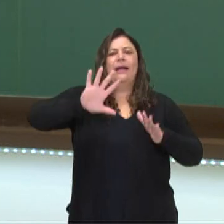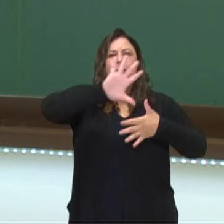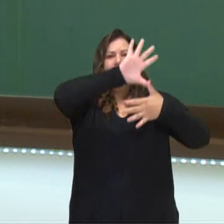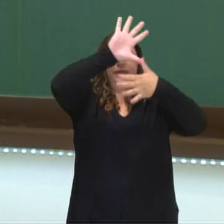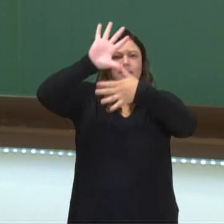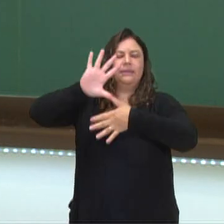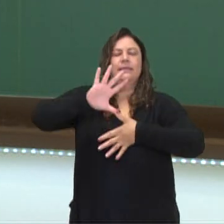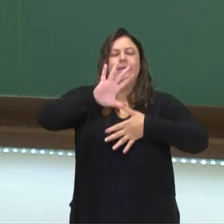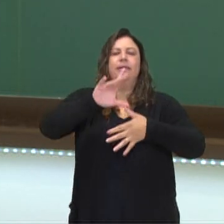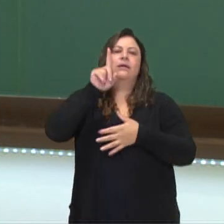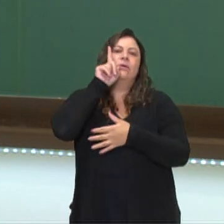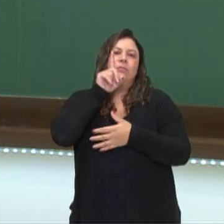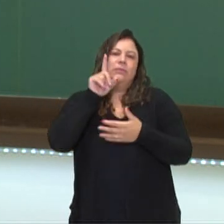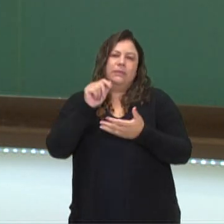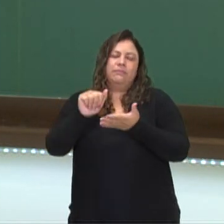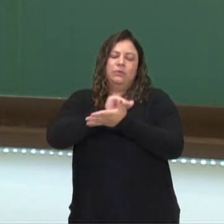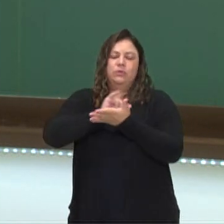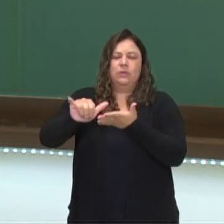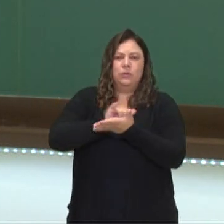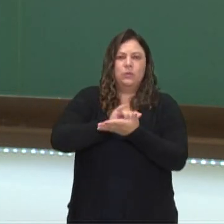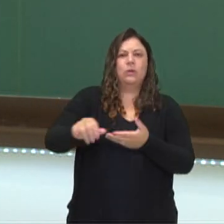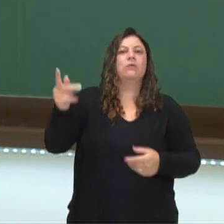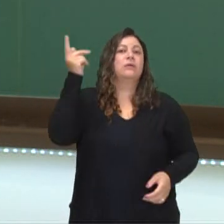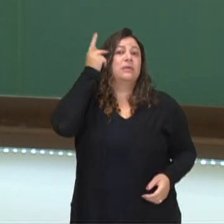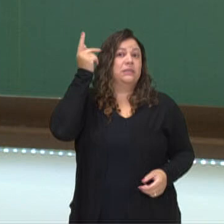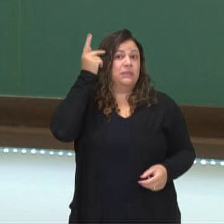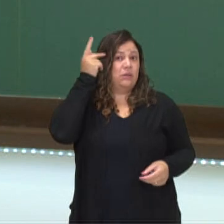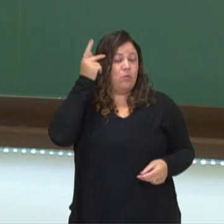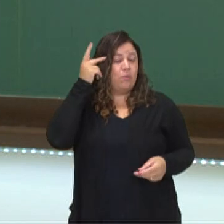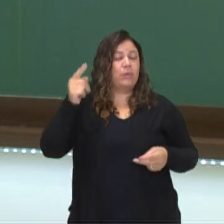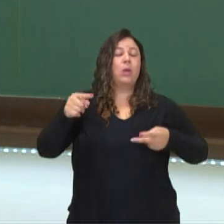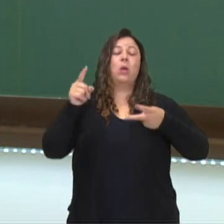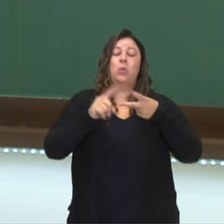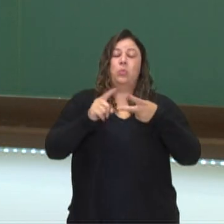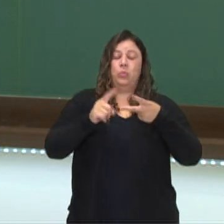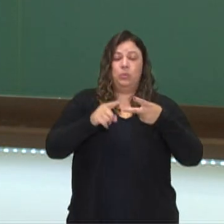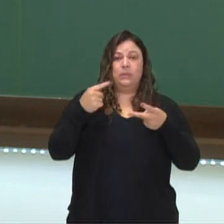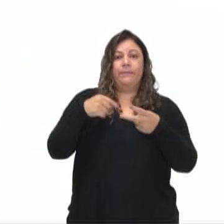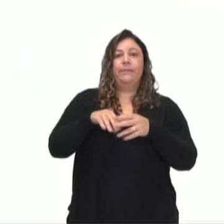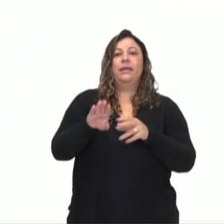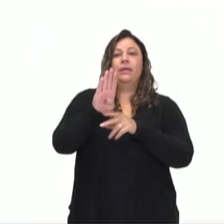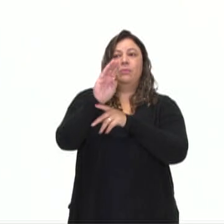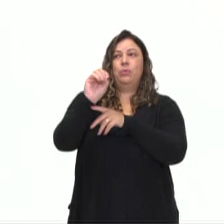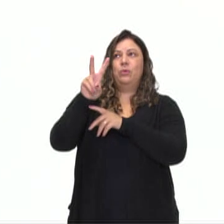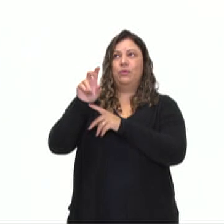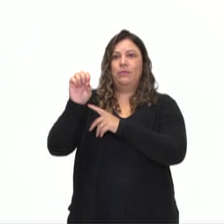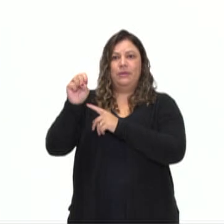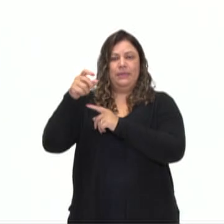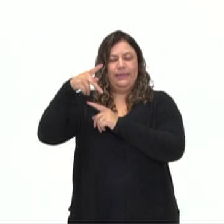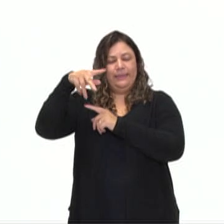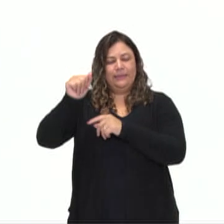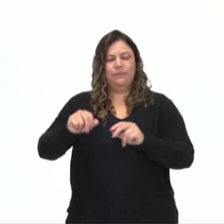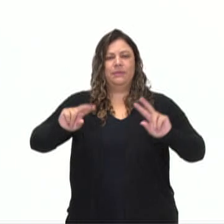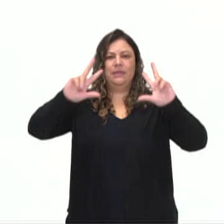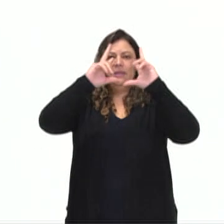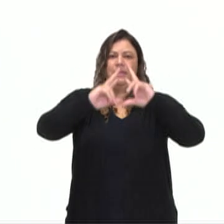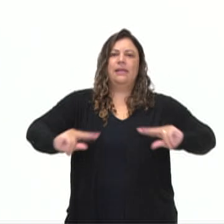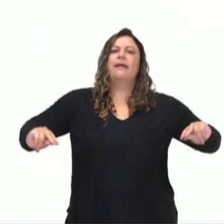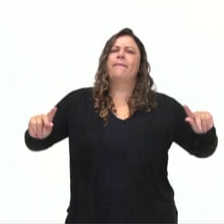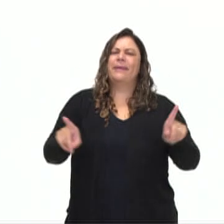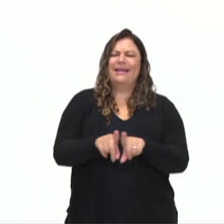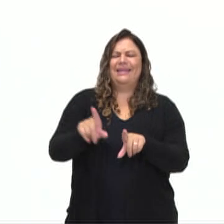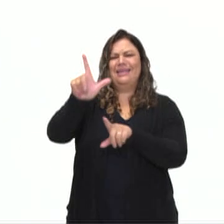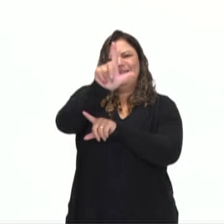Nova York, a de São Paulo também, que eu já mencionei, que é a Bovespa ou 3B. Nós temos de Paris, Londres, Frankfurt,